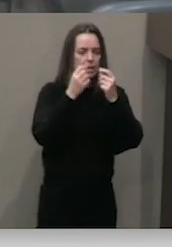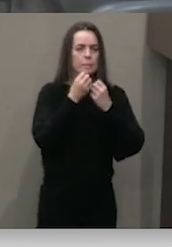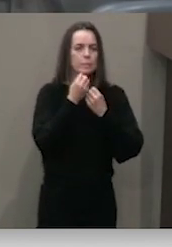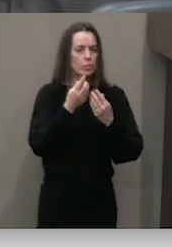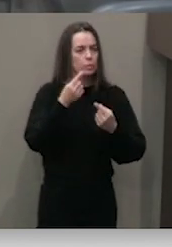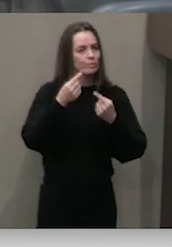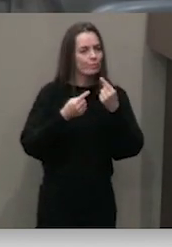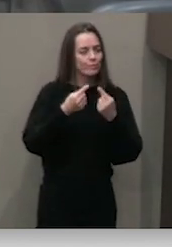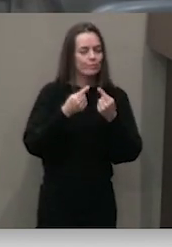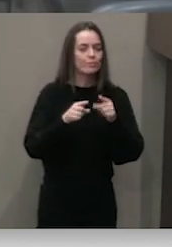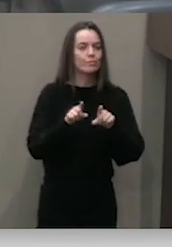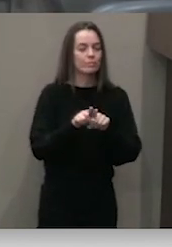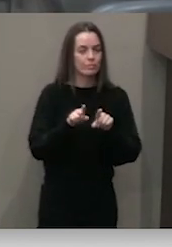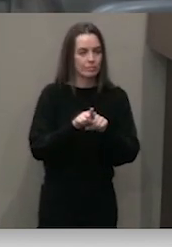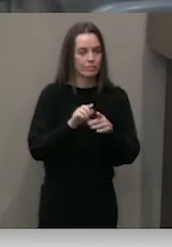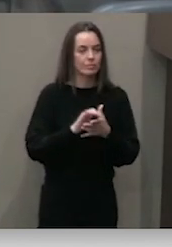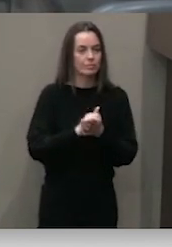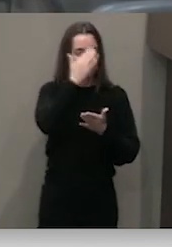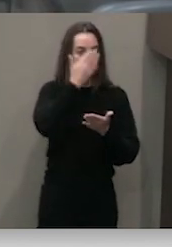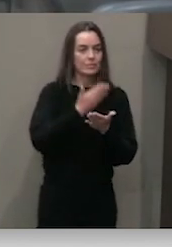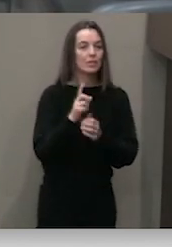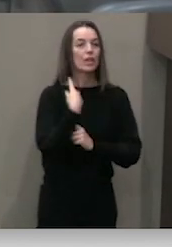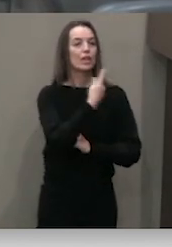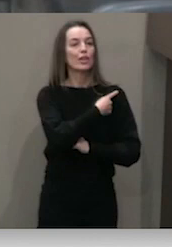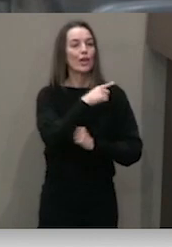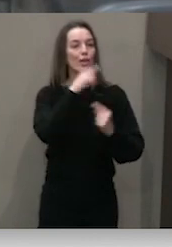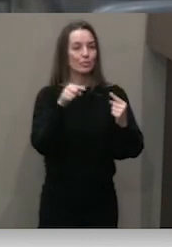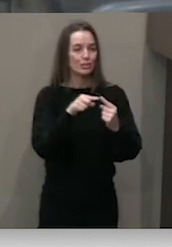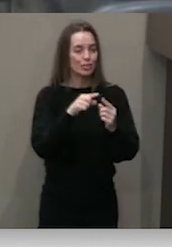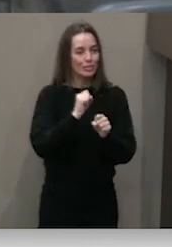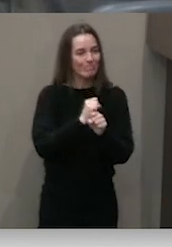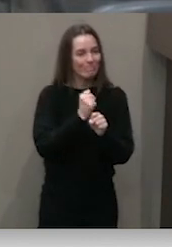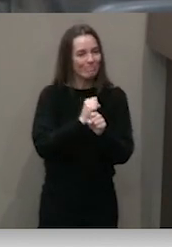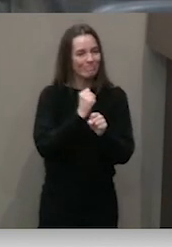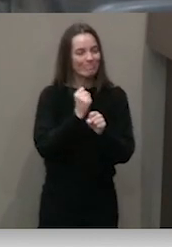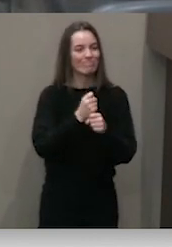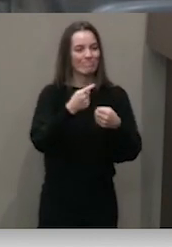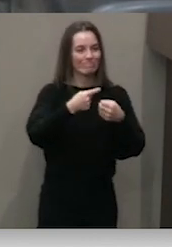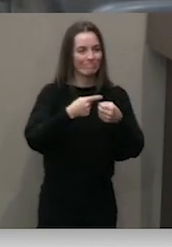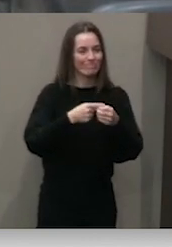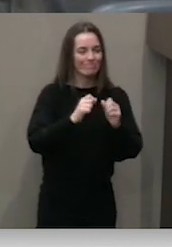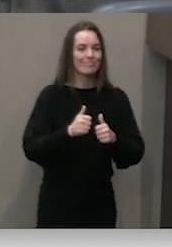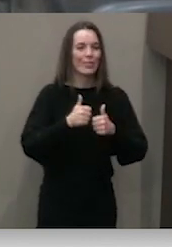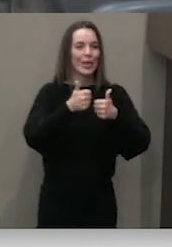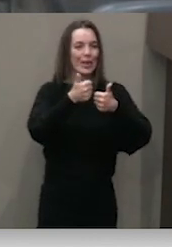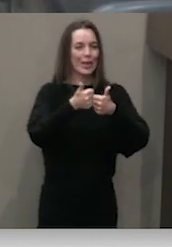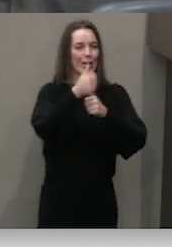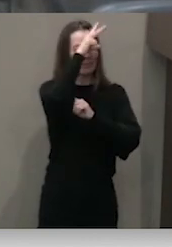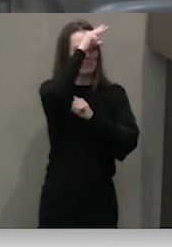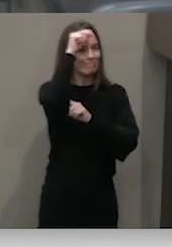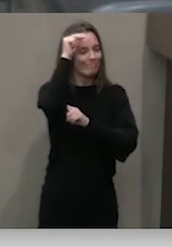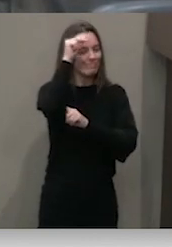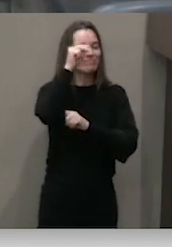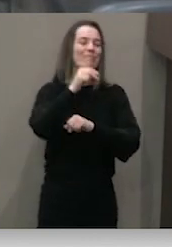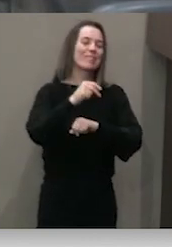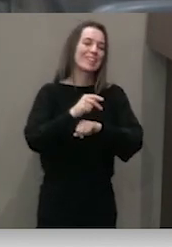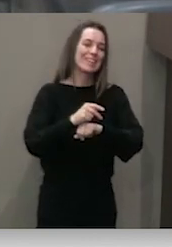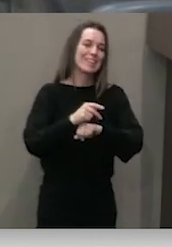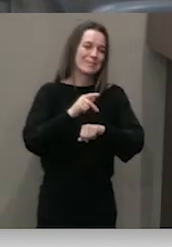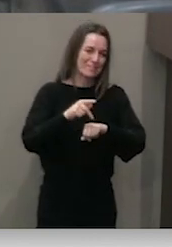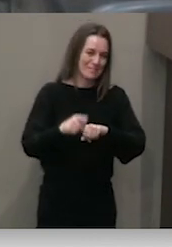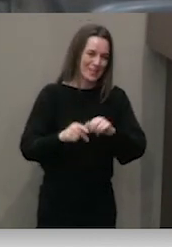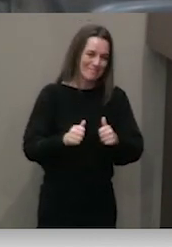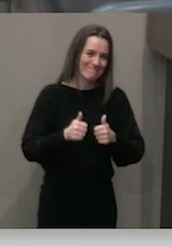com certeza nós estamos aqui para construir uma cidade melhor, né? Nós queremos uma Passo Fundo melhor. Então nós olhamos